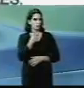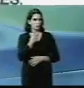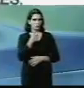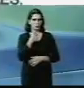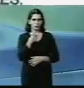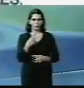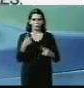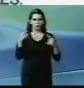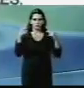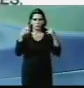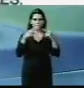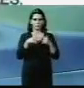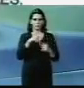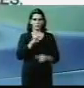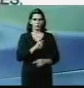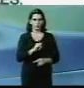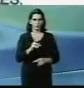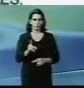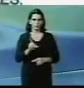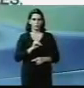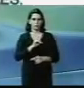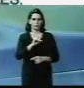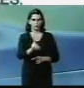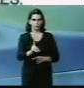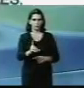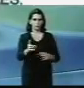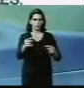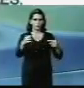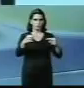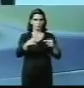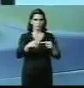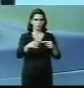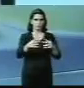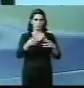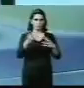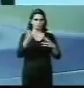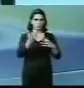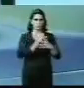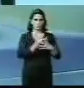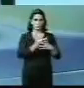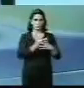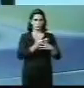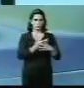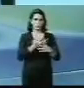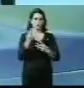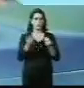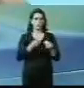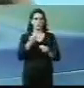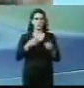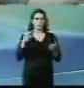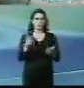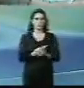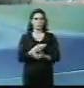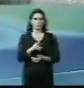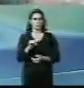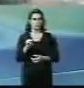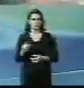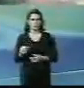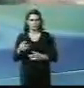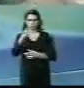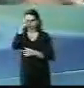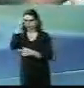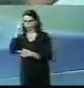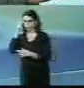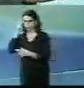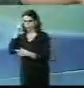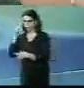estabelecer uma conexão IP diretamente entre eles. Então, veja só, o proxy ele vai atuar quando? Quando você tem um cliente de um lado,